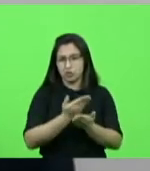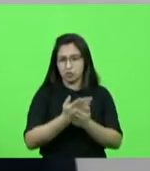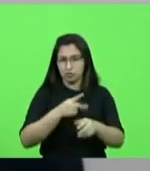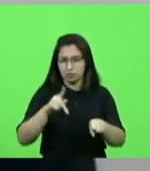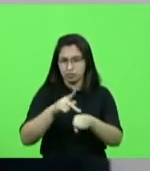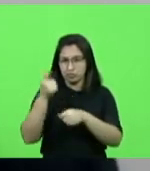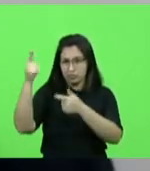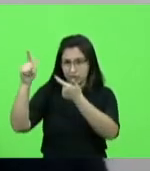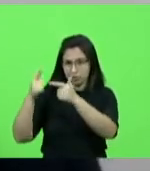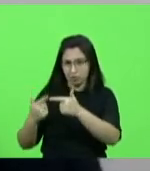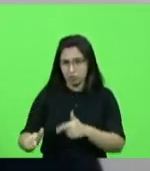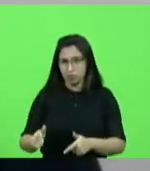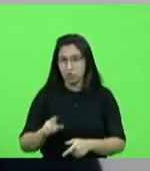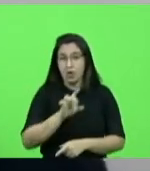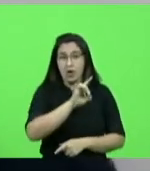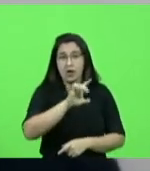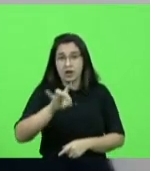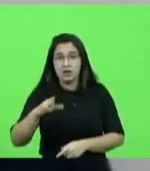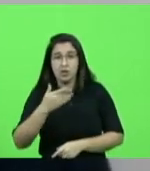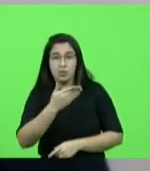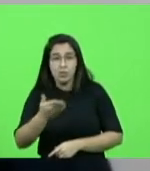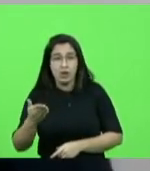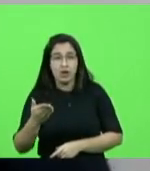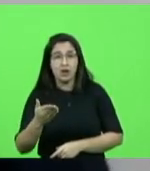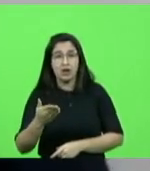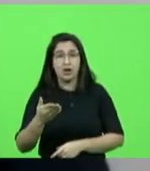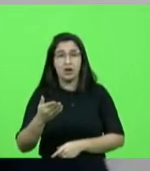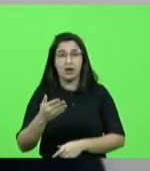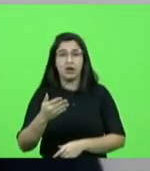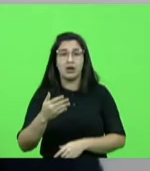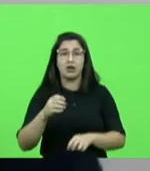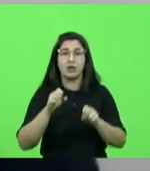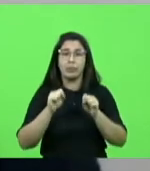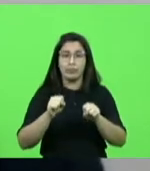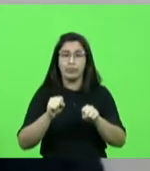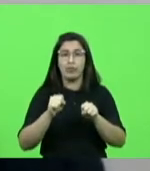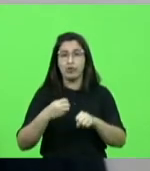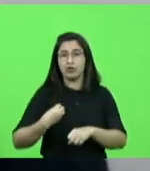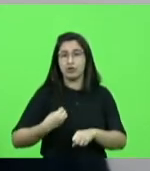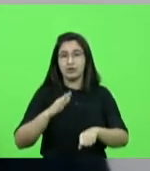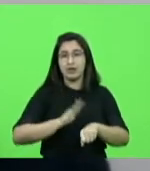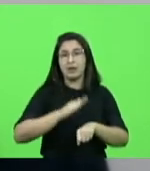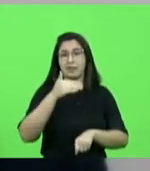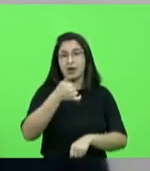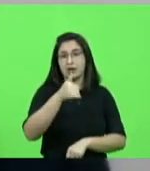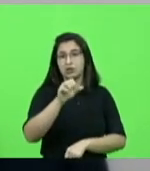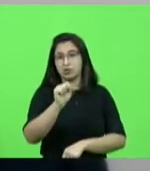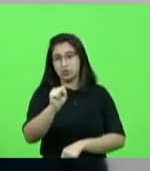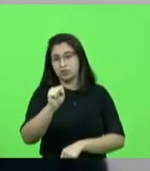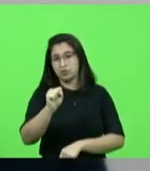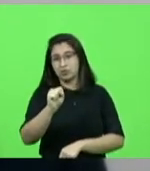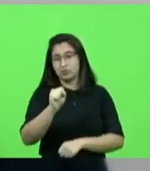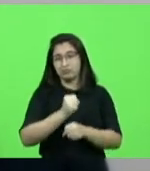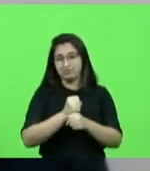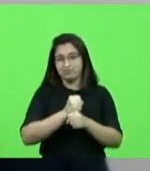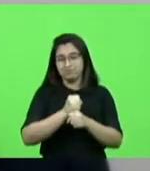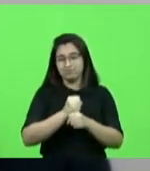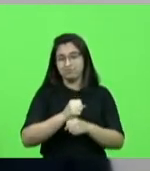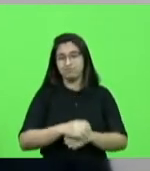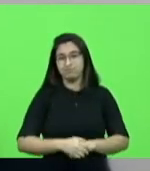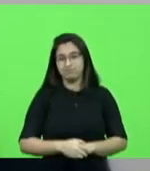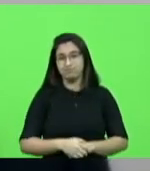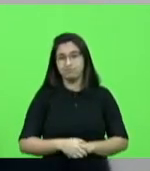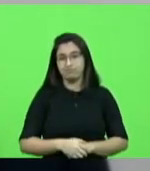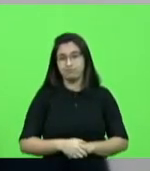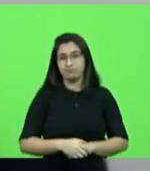vítima poderia ter vivido mais 18 anos no Brasil. Além das 500 mil vidas perdidas,